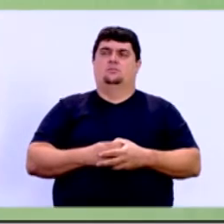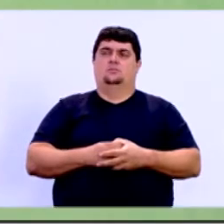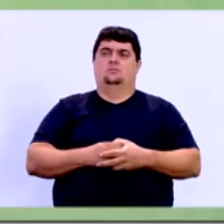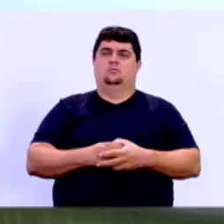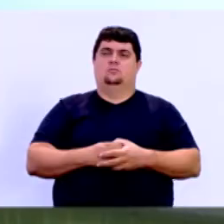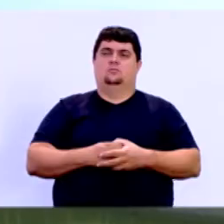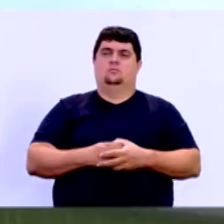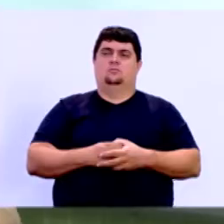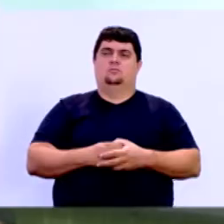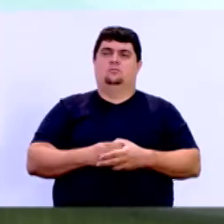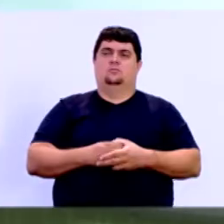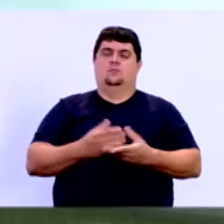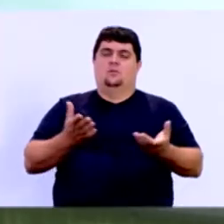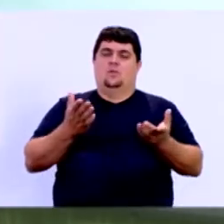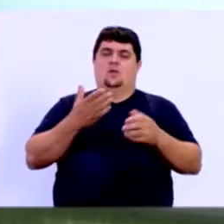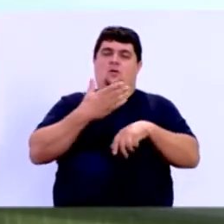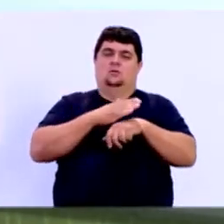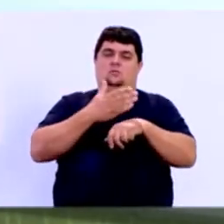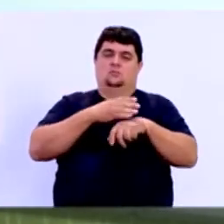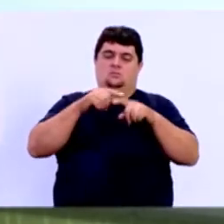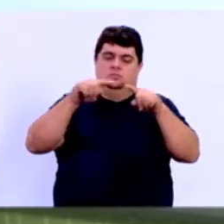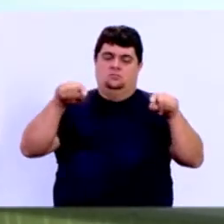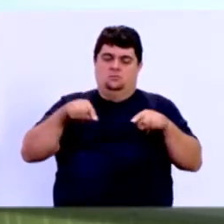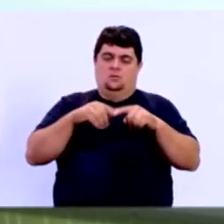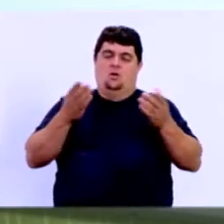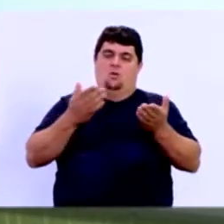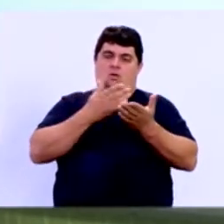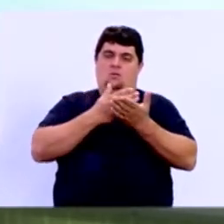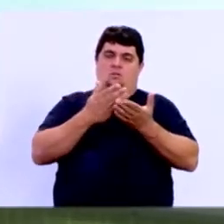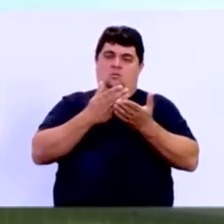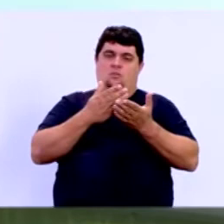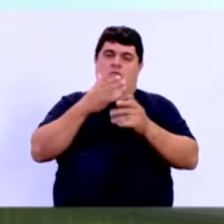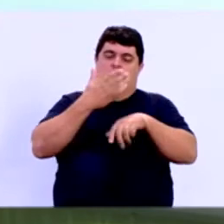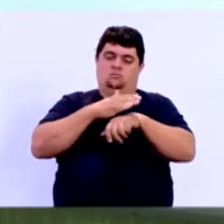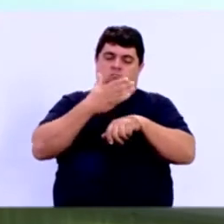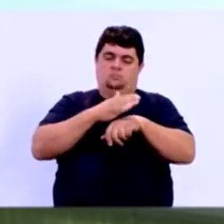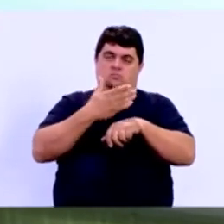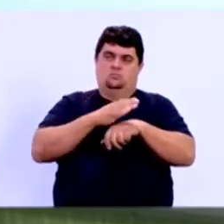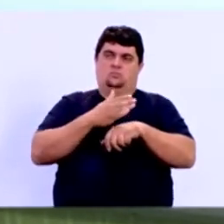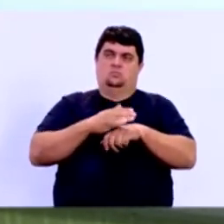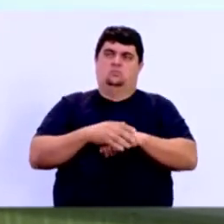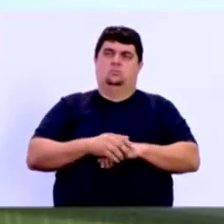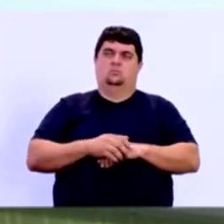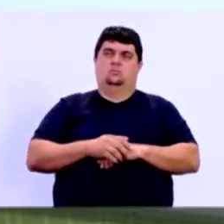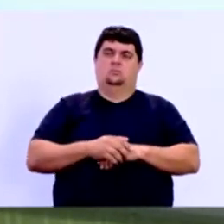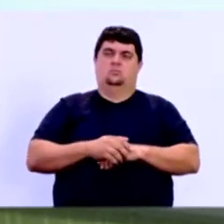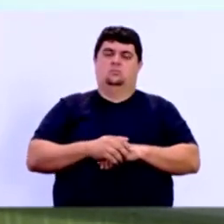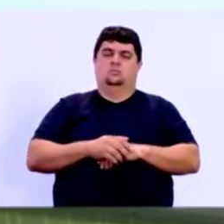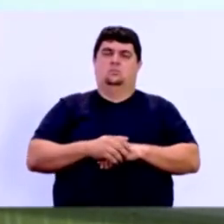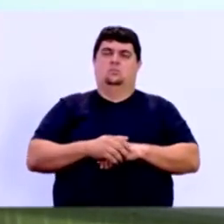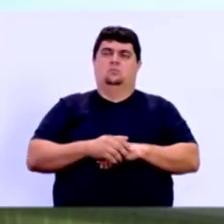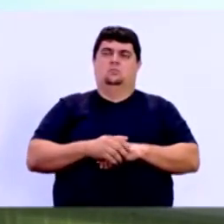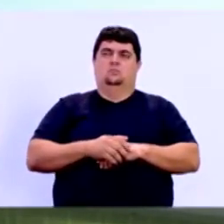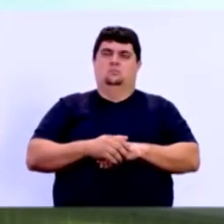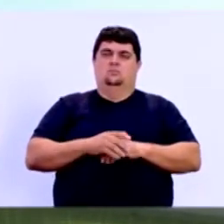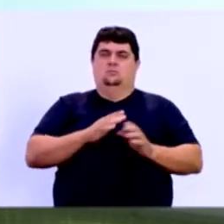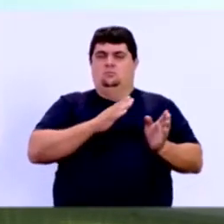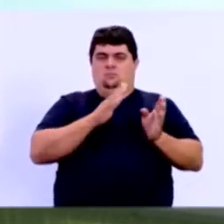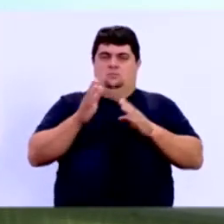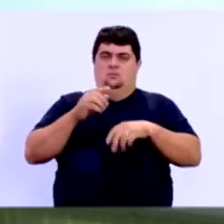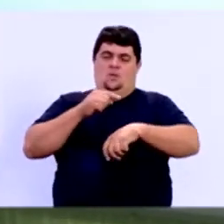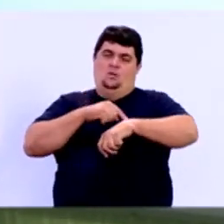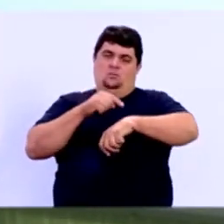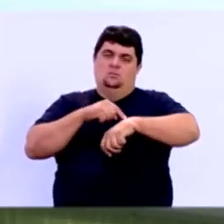E nós vamos partir agora para o exercício, né, essa atividade de sala de aula. Vamos dar um tempo